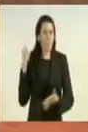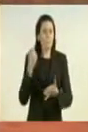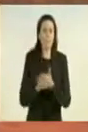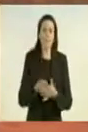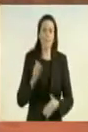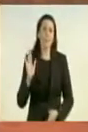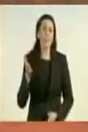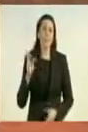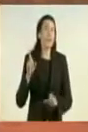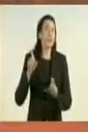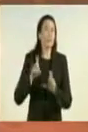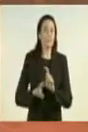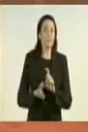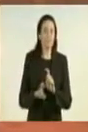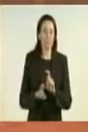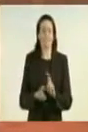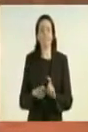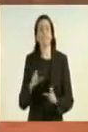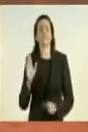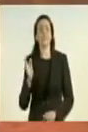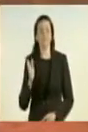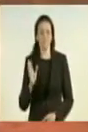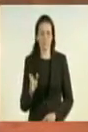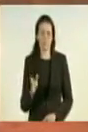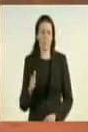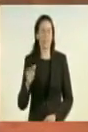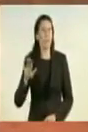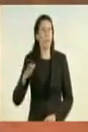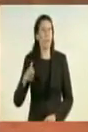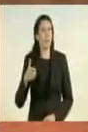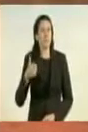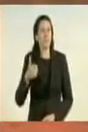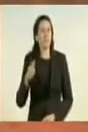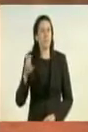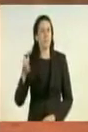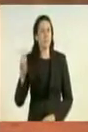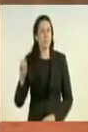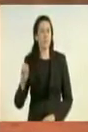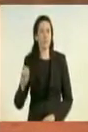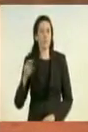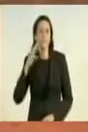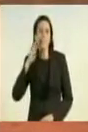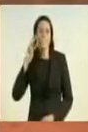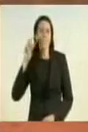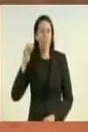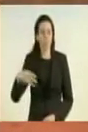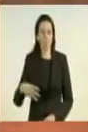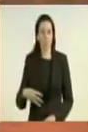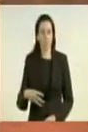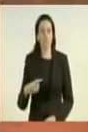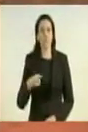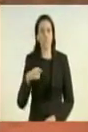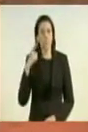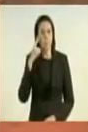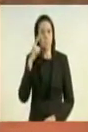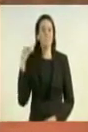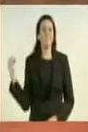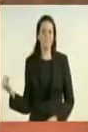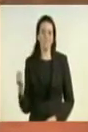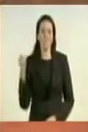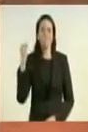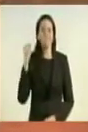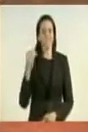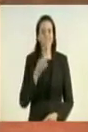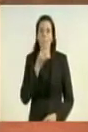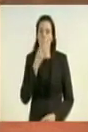pagou 150 milhões, o que é um ato muito importante. E aí não